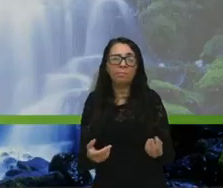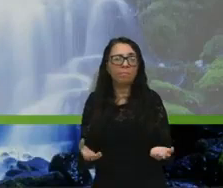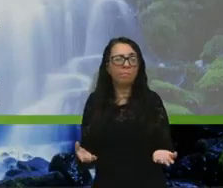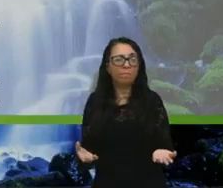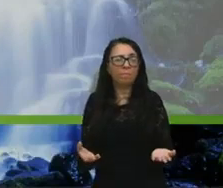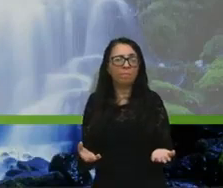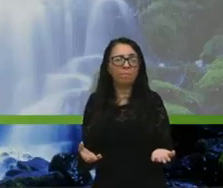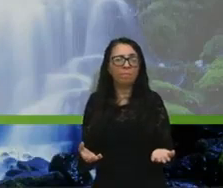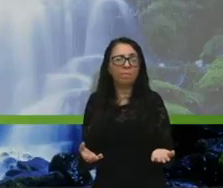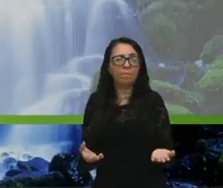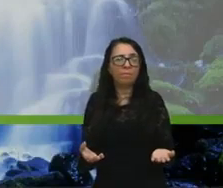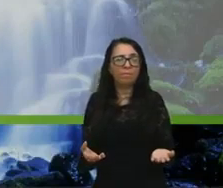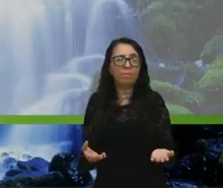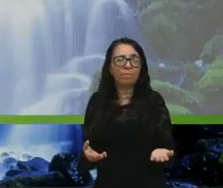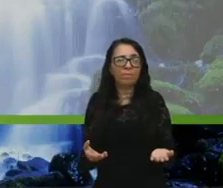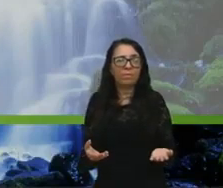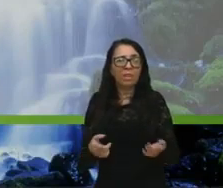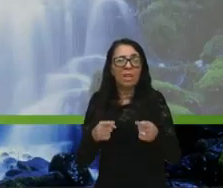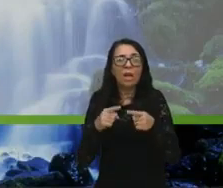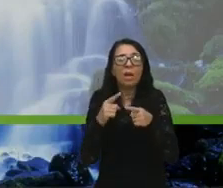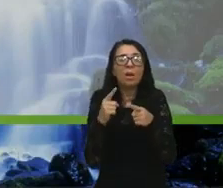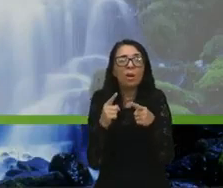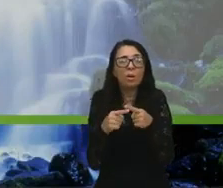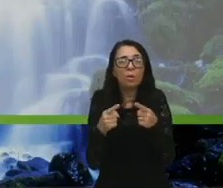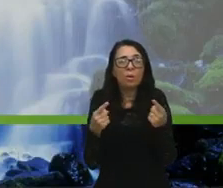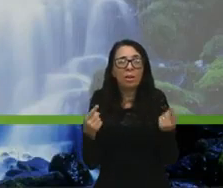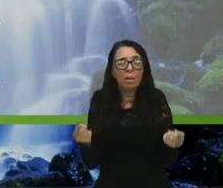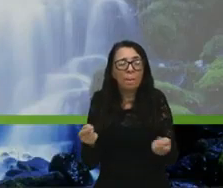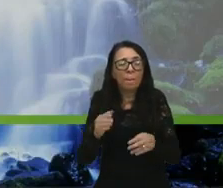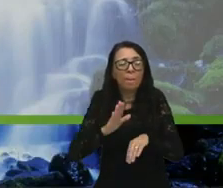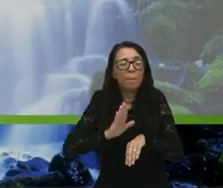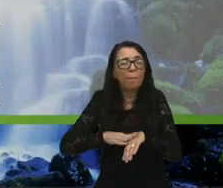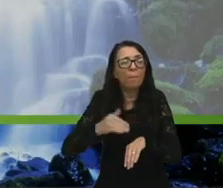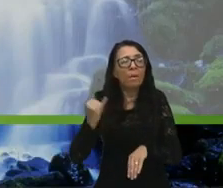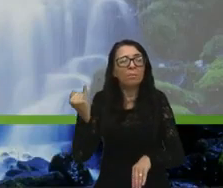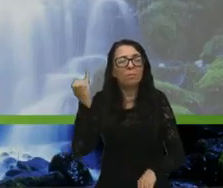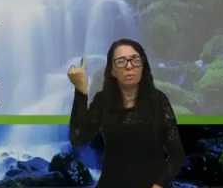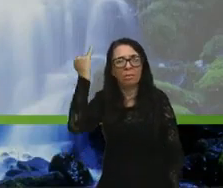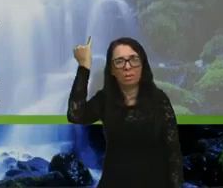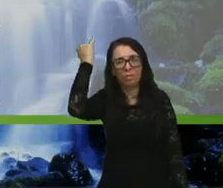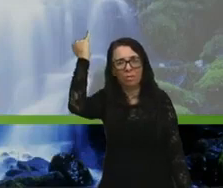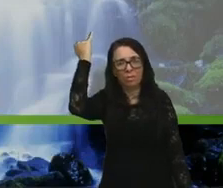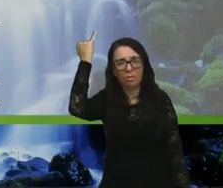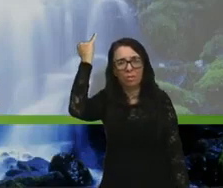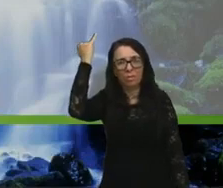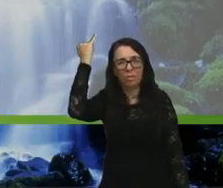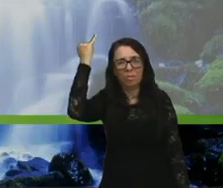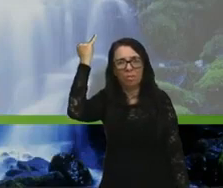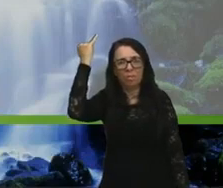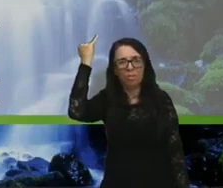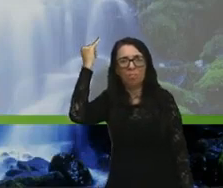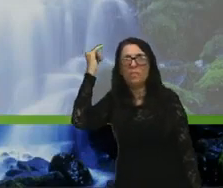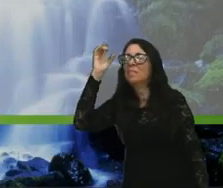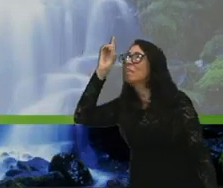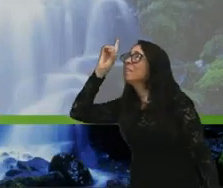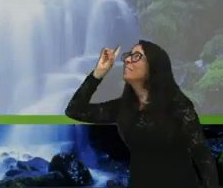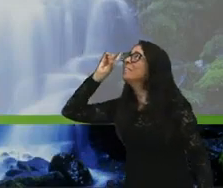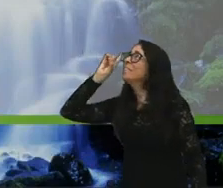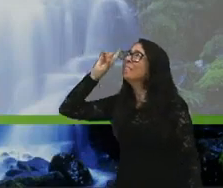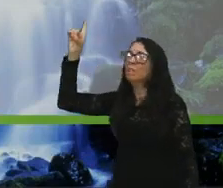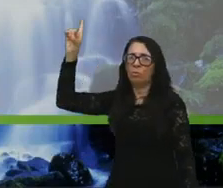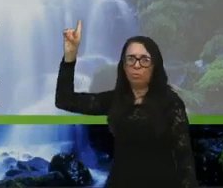sendo que o que você precisa é transformação do seu